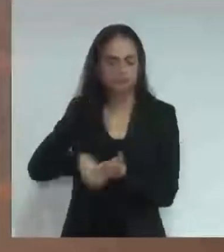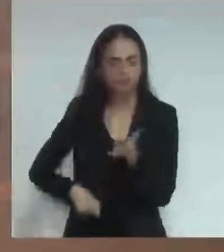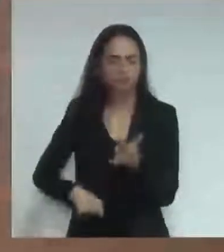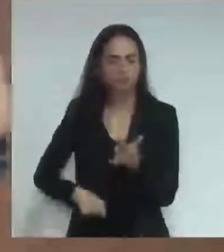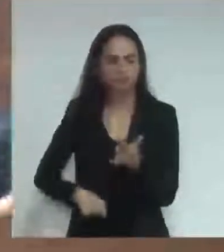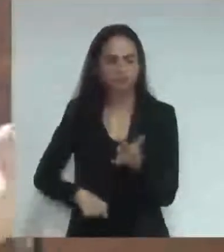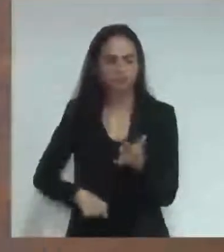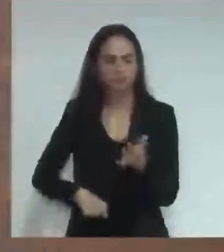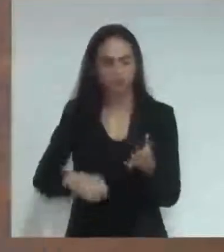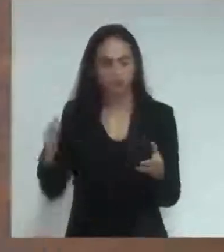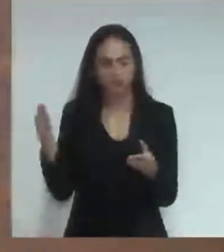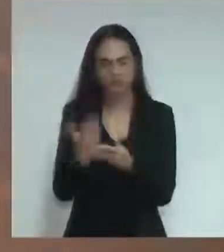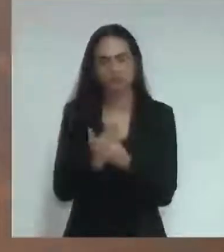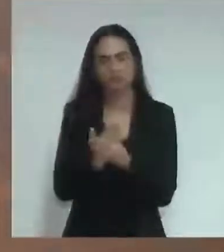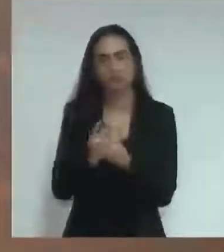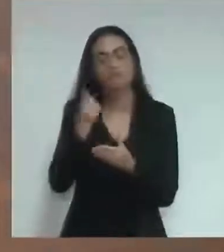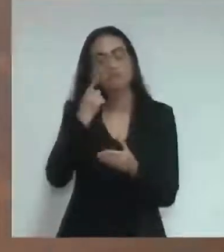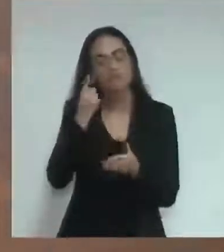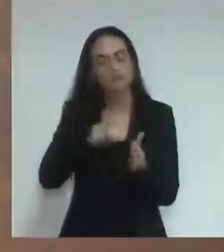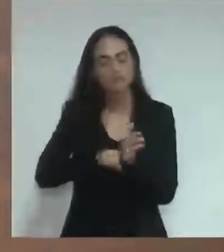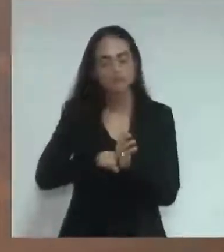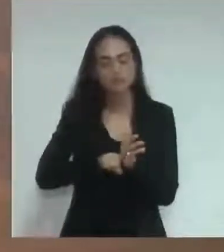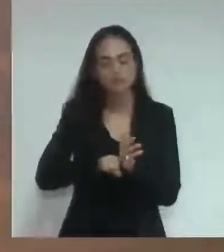havia um convencimento dos vereadores